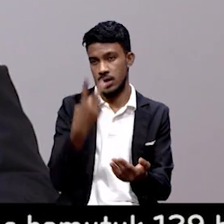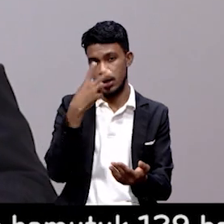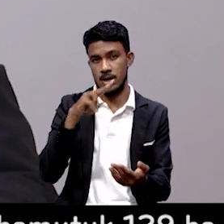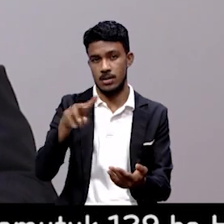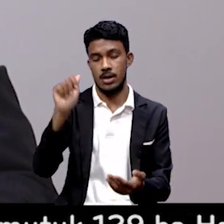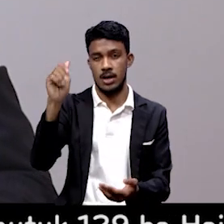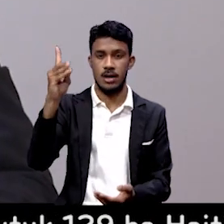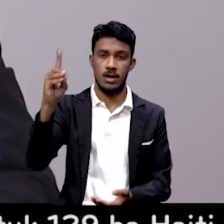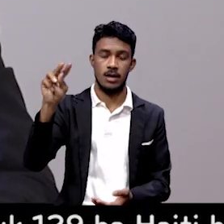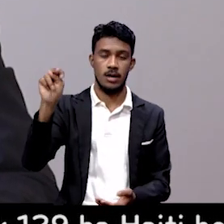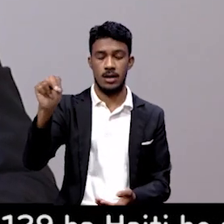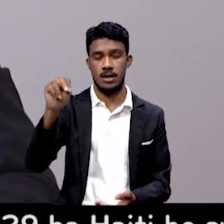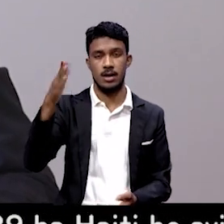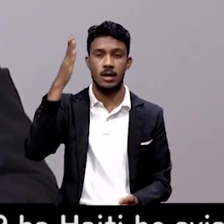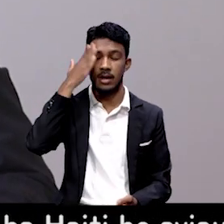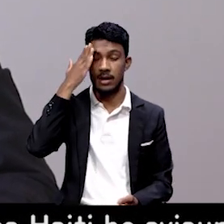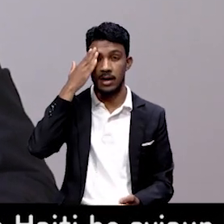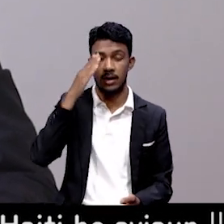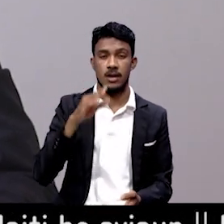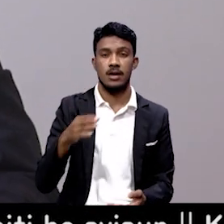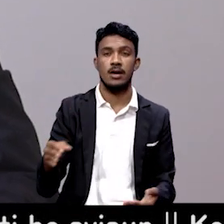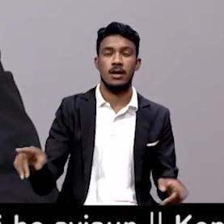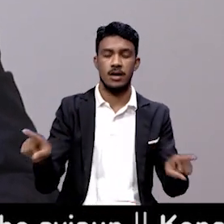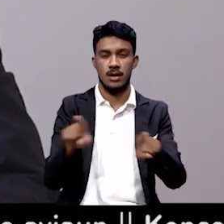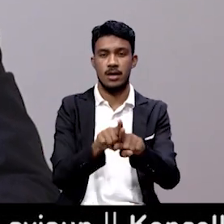dois pacotes né nem por volta de